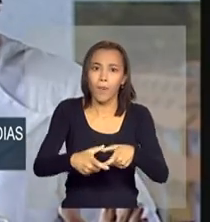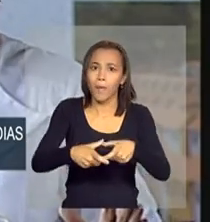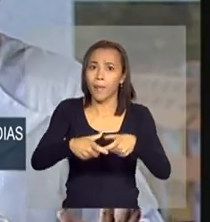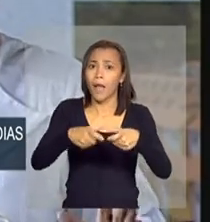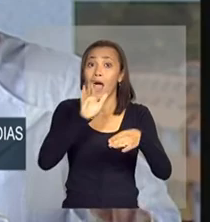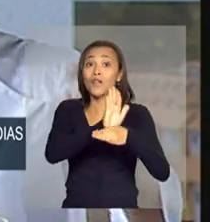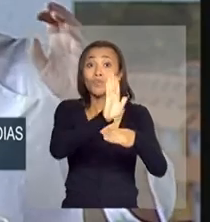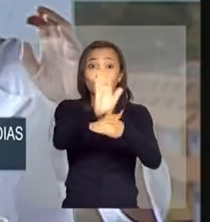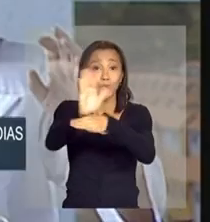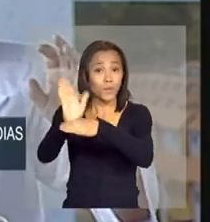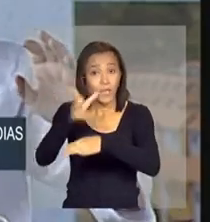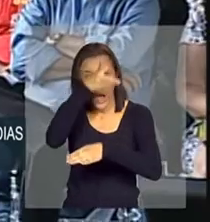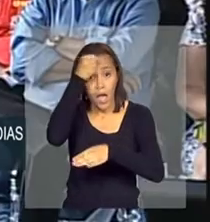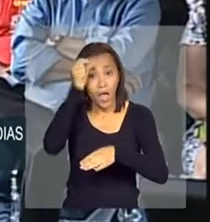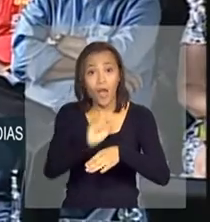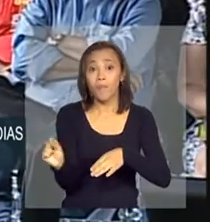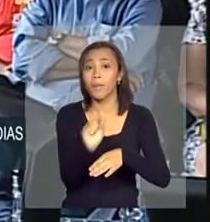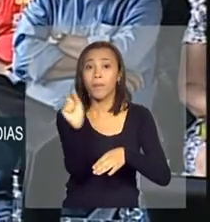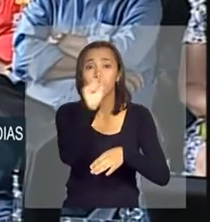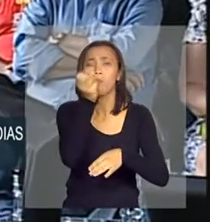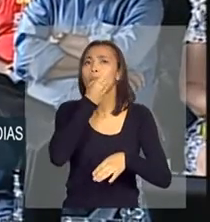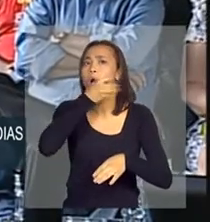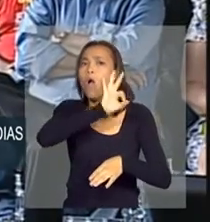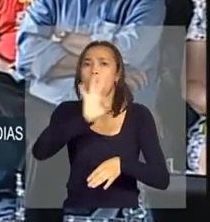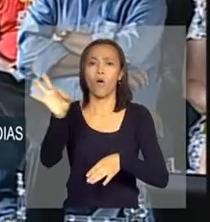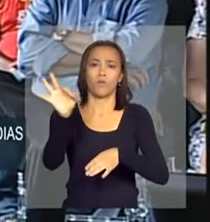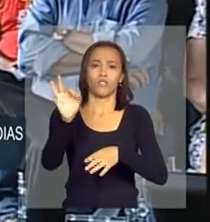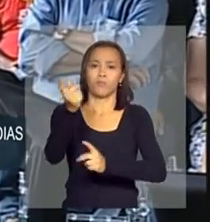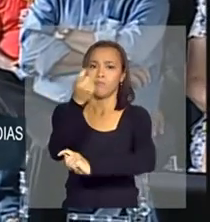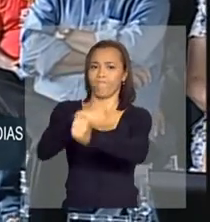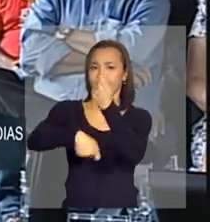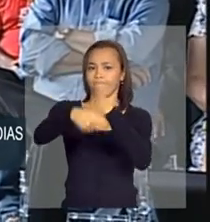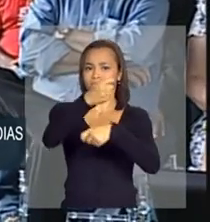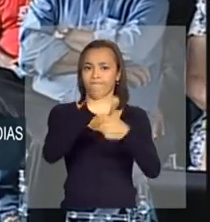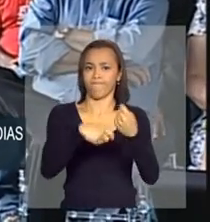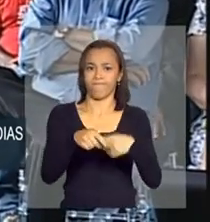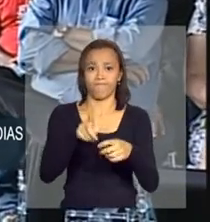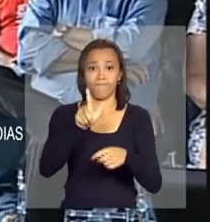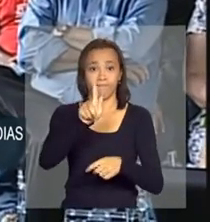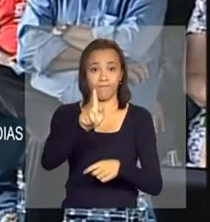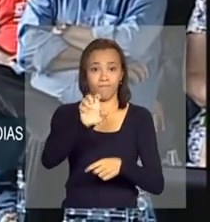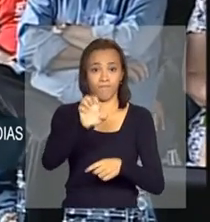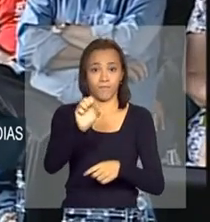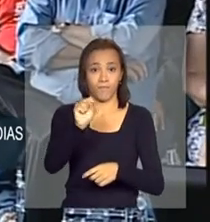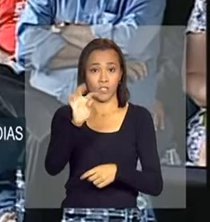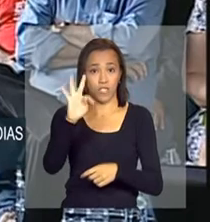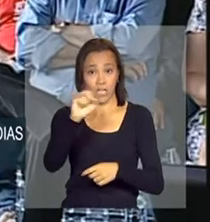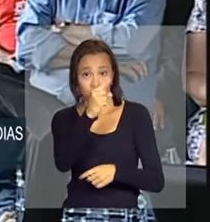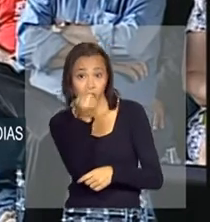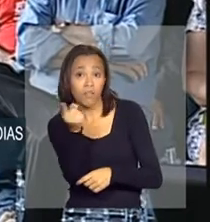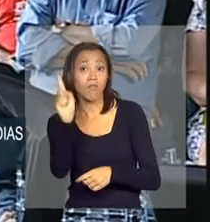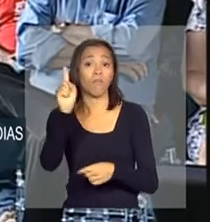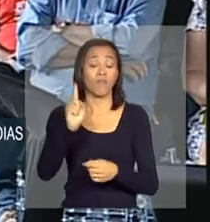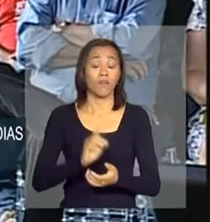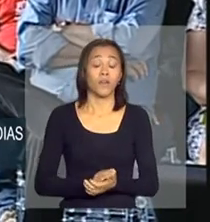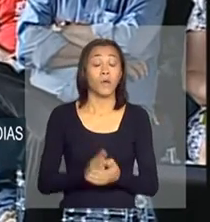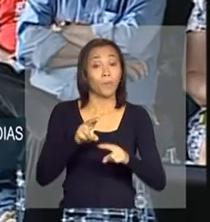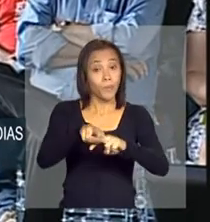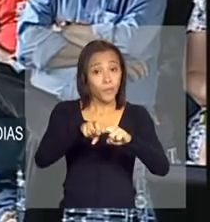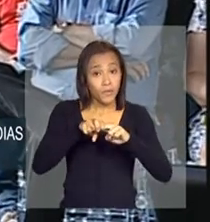pelos prefeitos fazerem uma ótima gestão e por isso eu